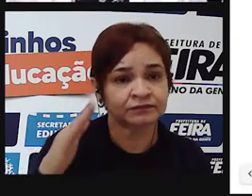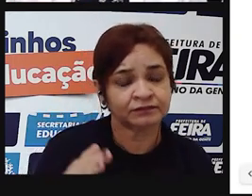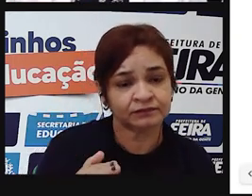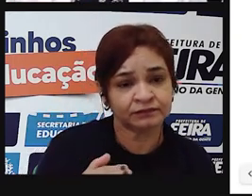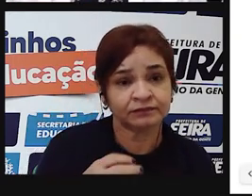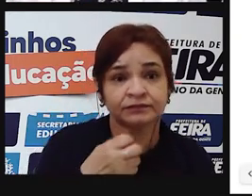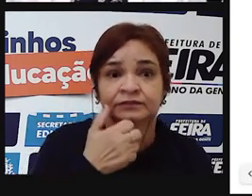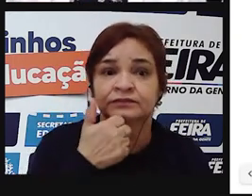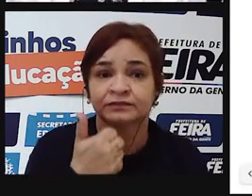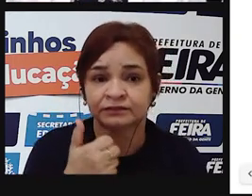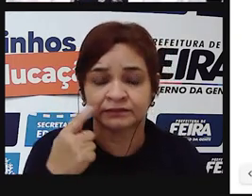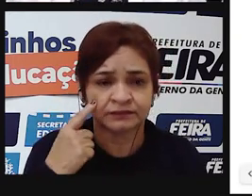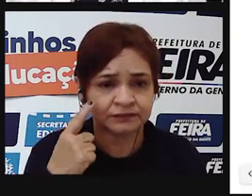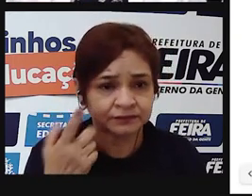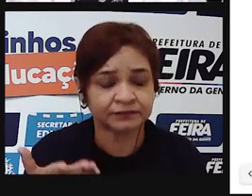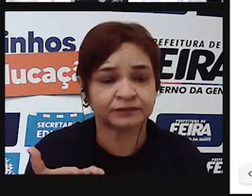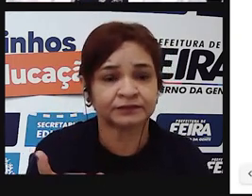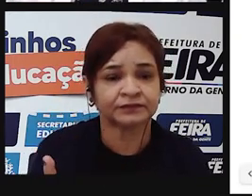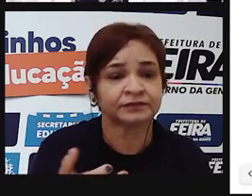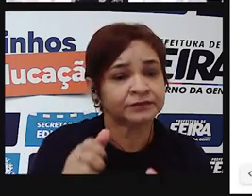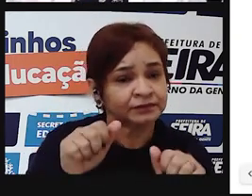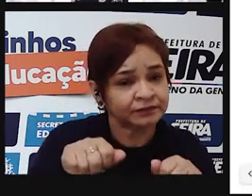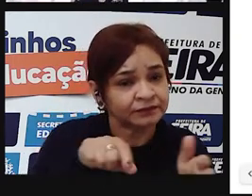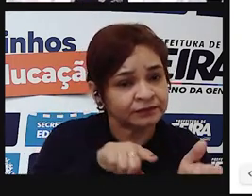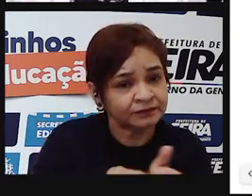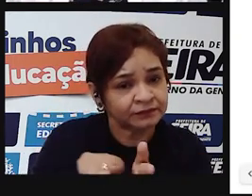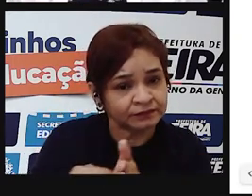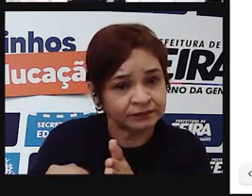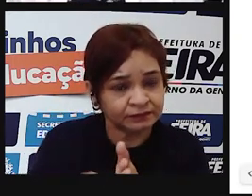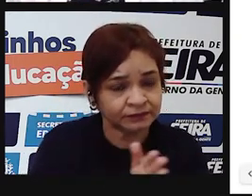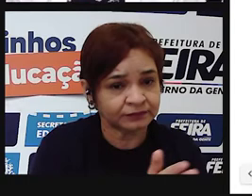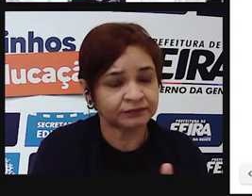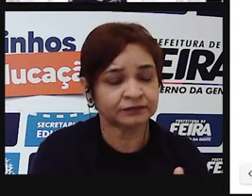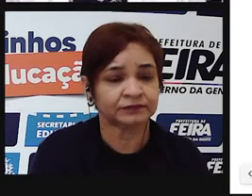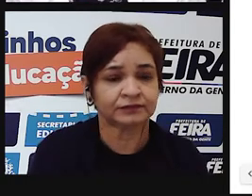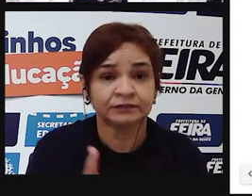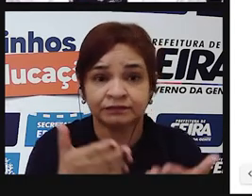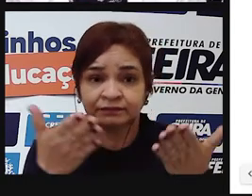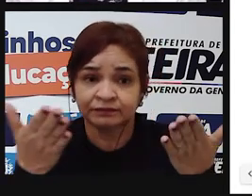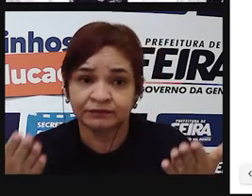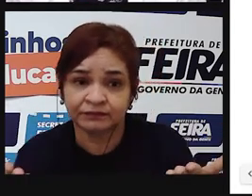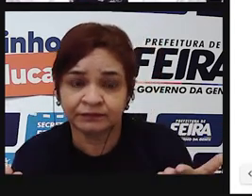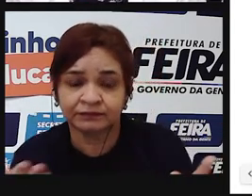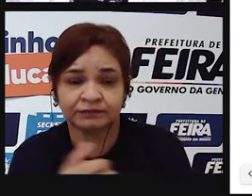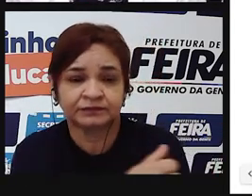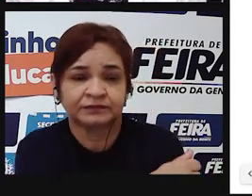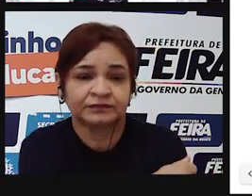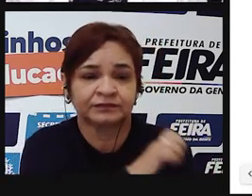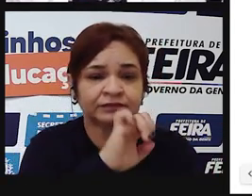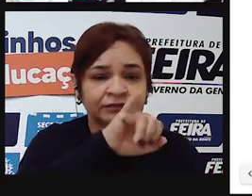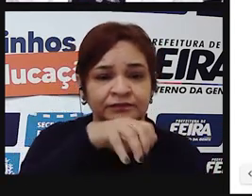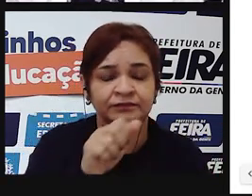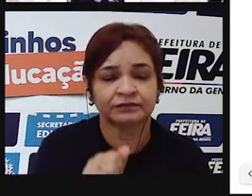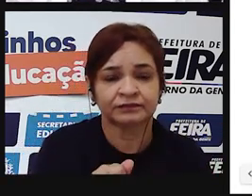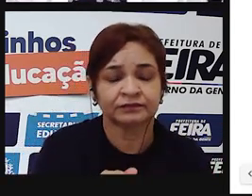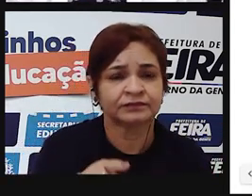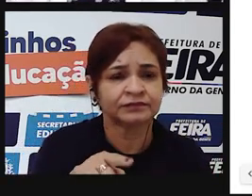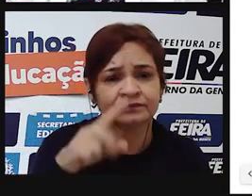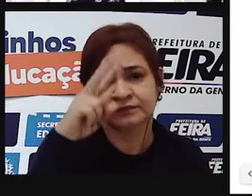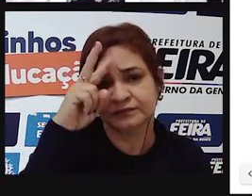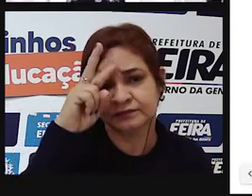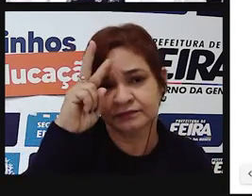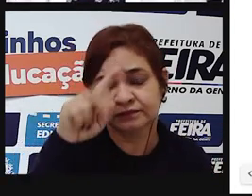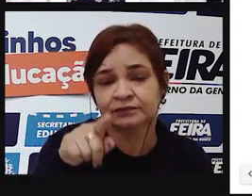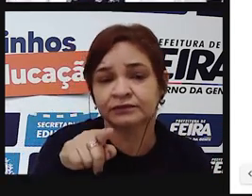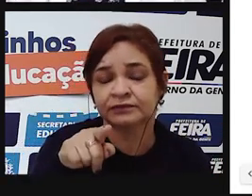bom ponto de partida para vocês fazerem essa pesquisa. Até vocês mesmos, estudantes da EJA, o que vocês lembram